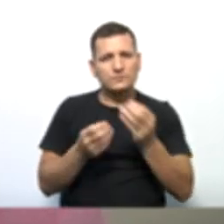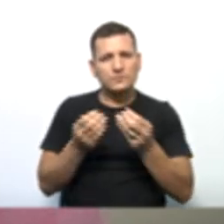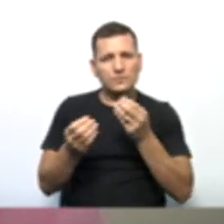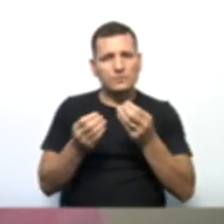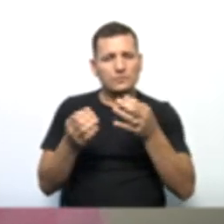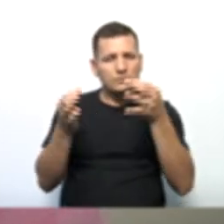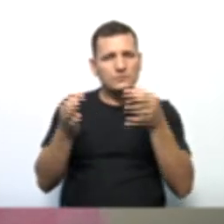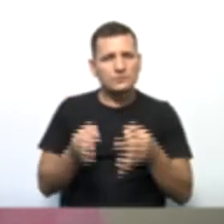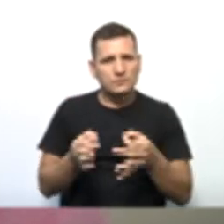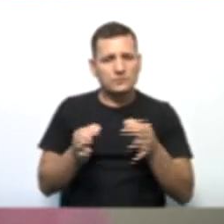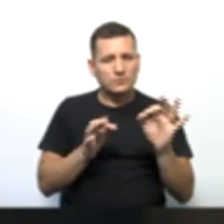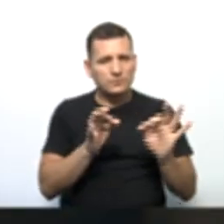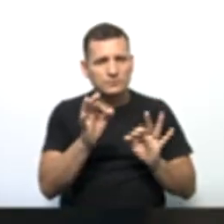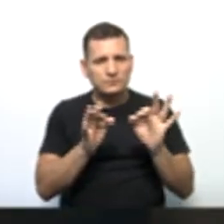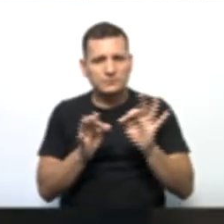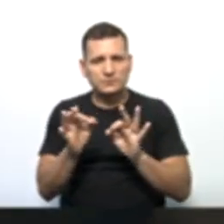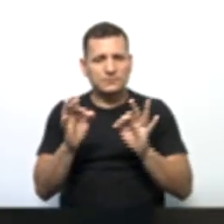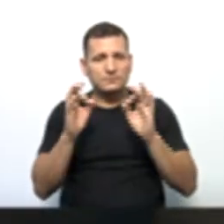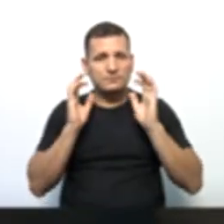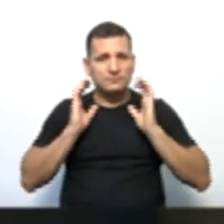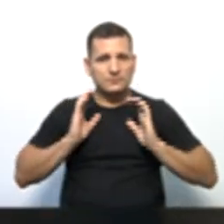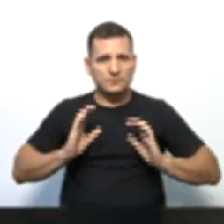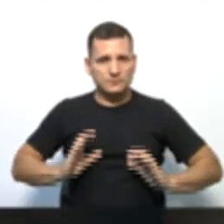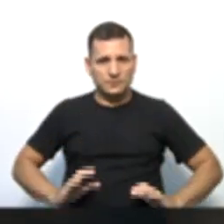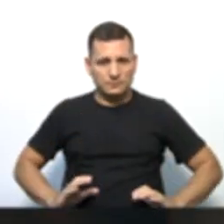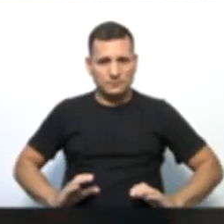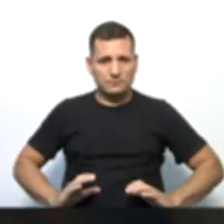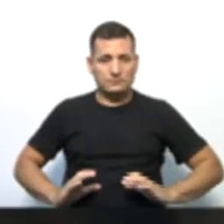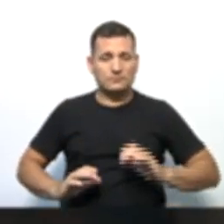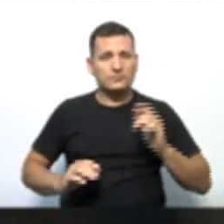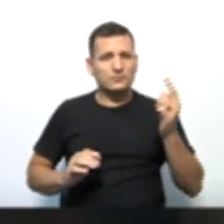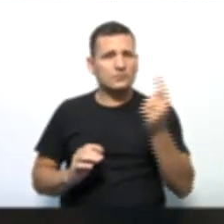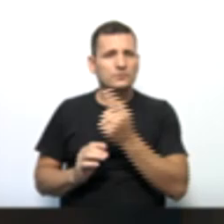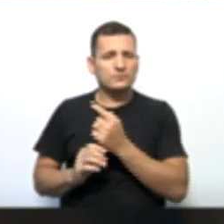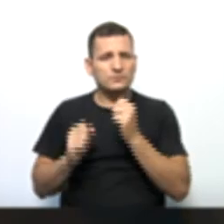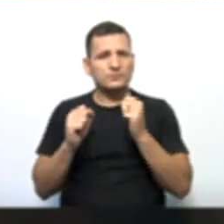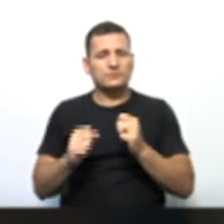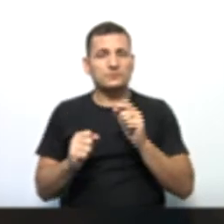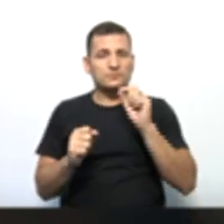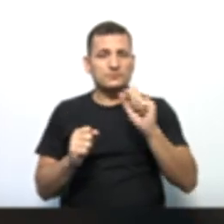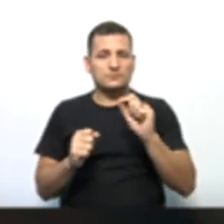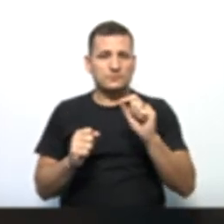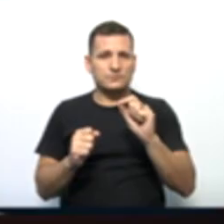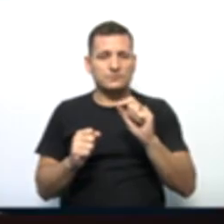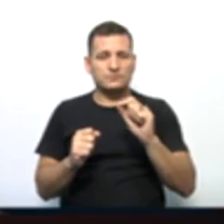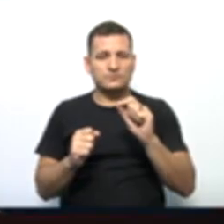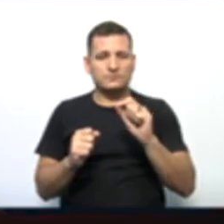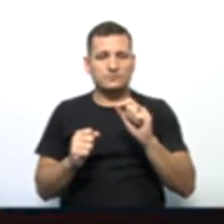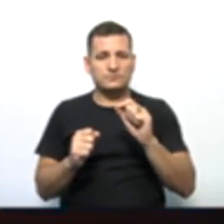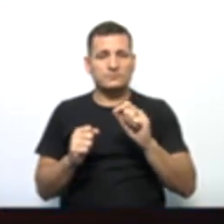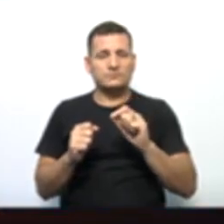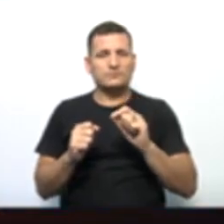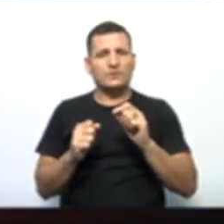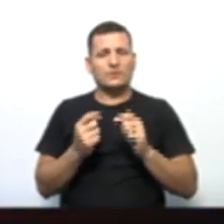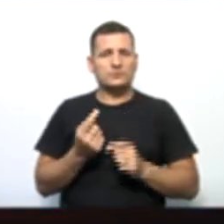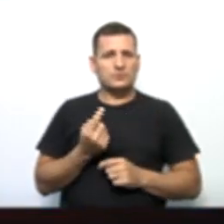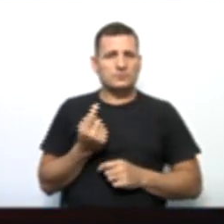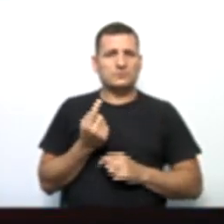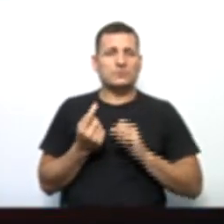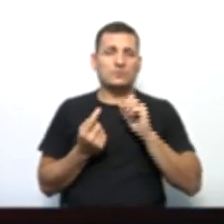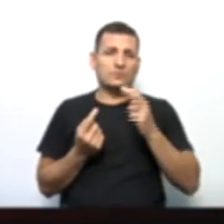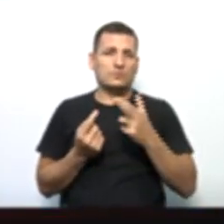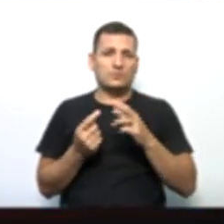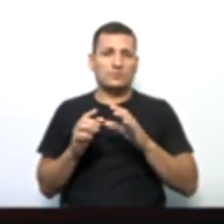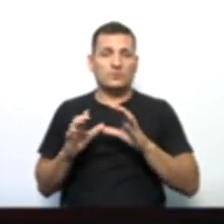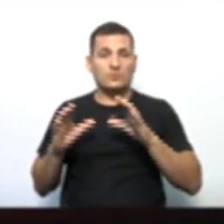de organizar as nossas condutas para que possamos, como indivíduos e como coletividade, como moradores